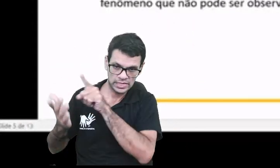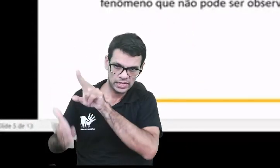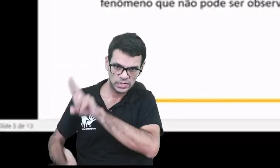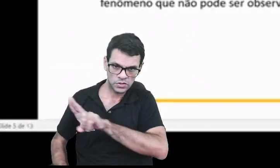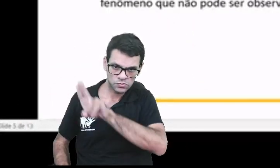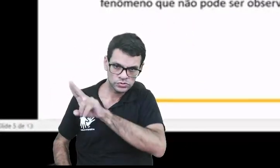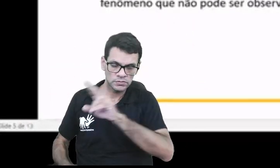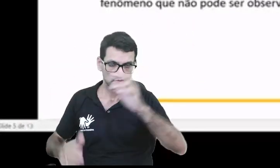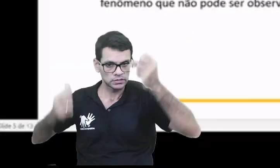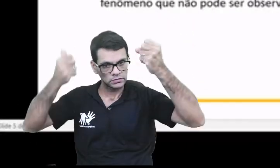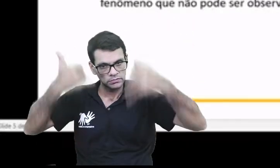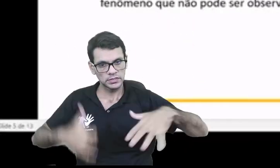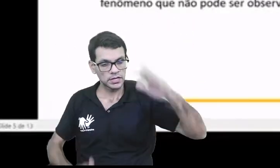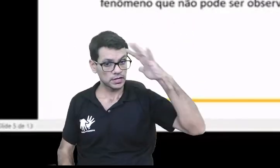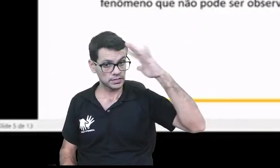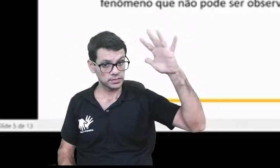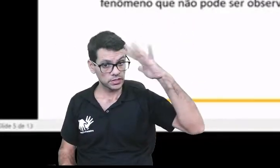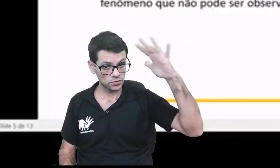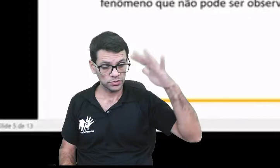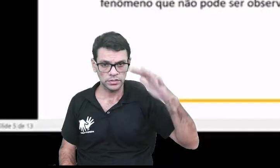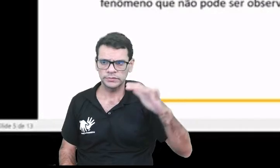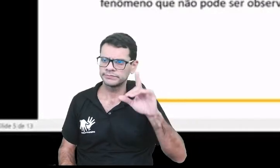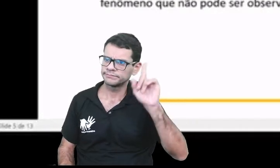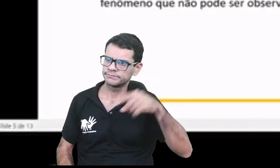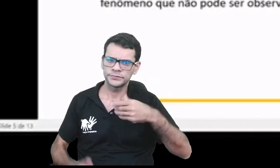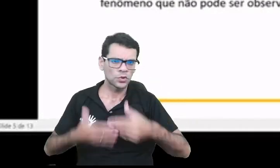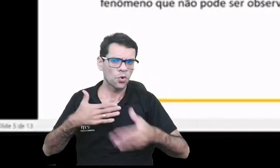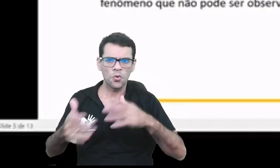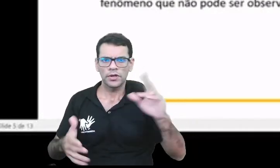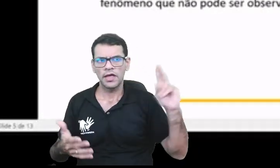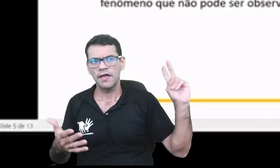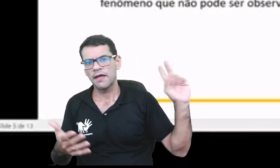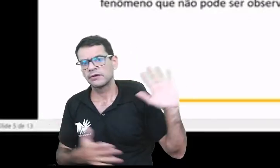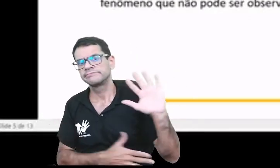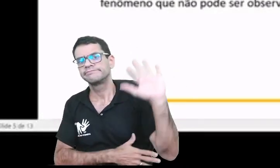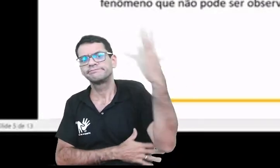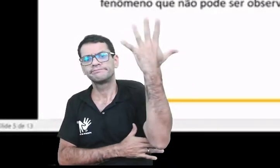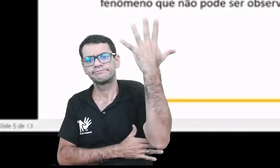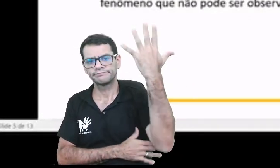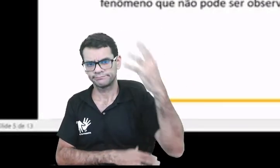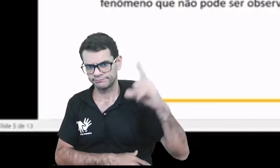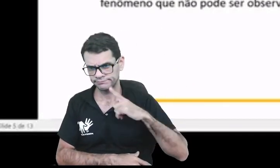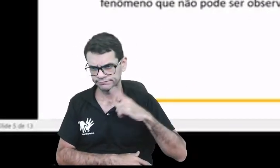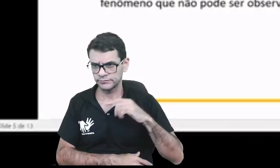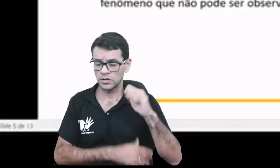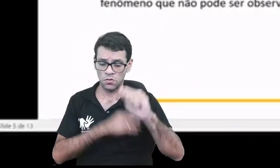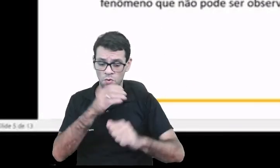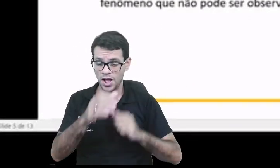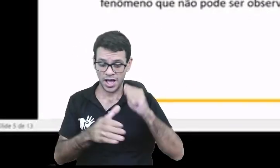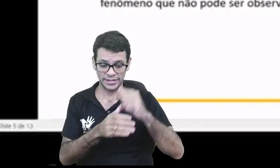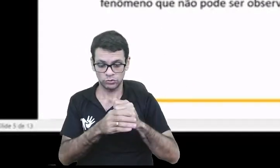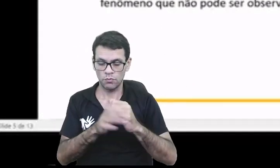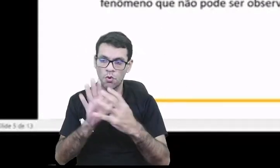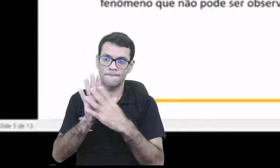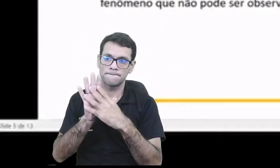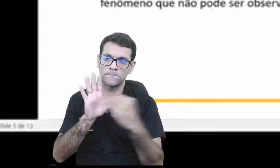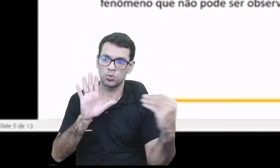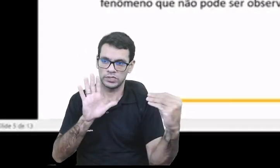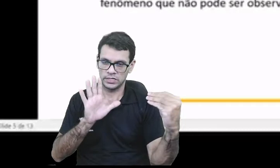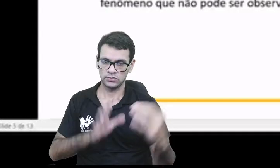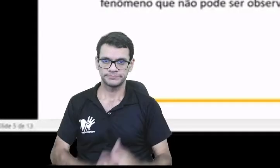explicar a teoria dele. Então, seja a respeito de qualquer fenômeno, como a gente está falando de átomos, são modelos atômicos.